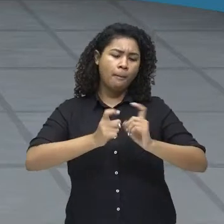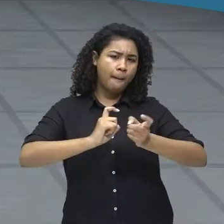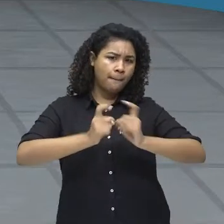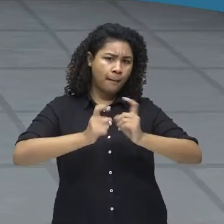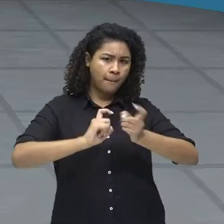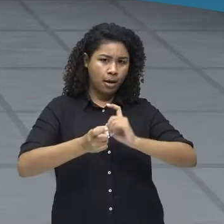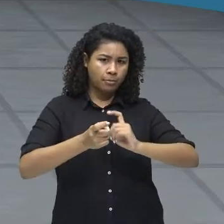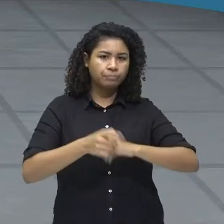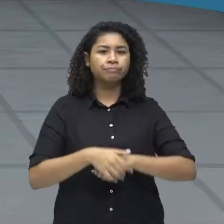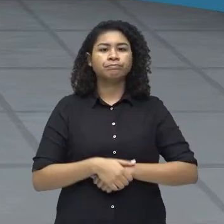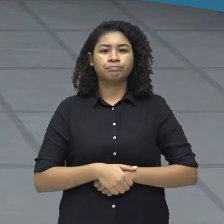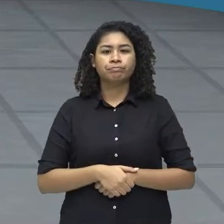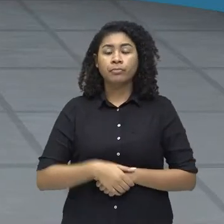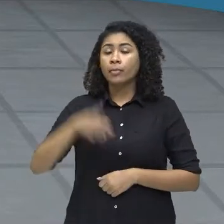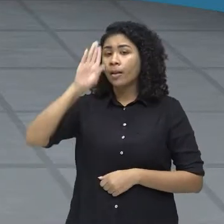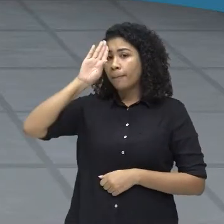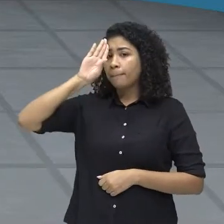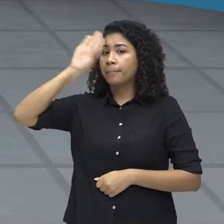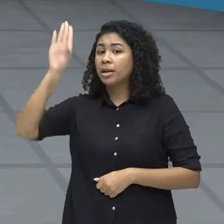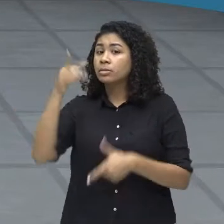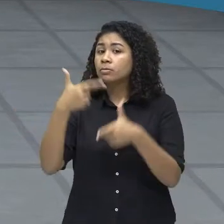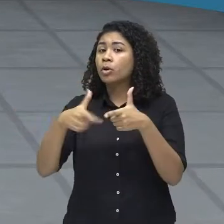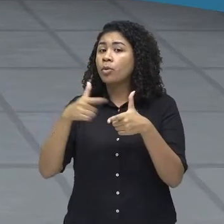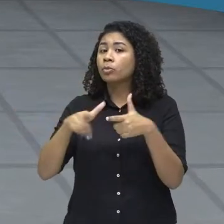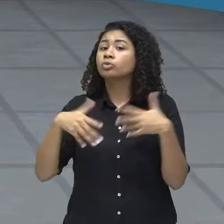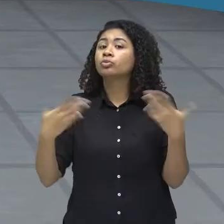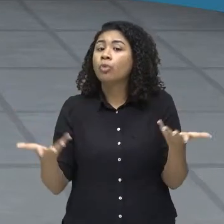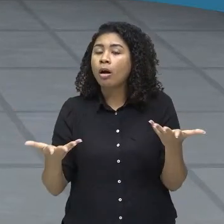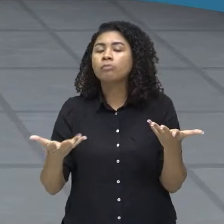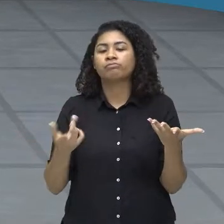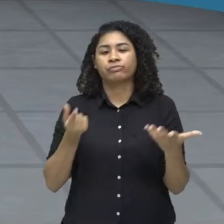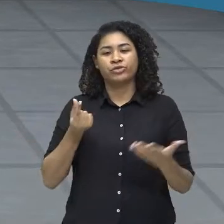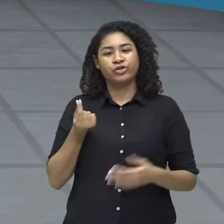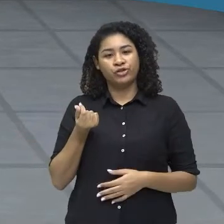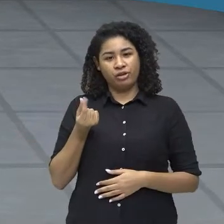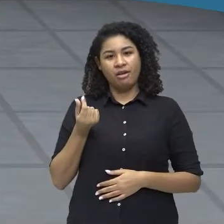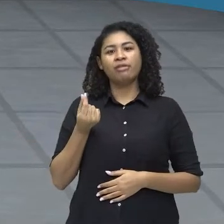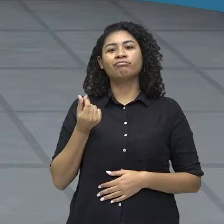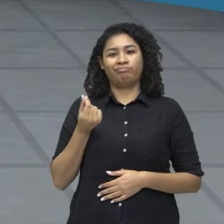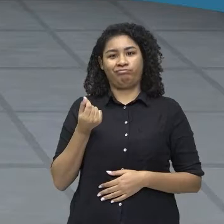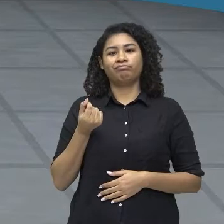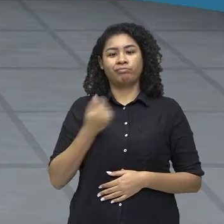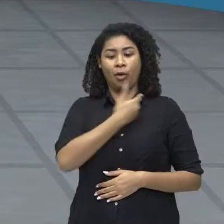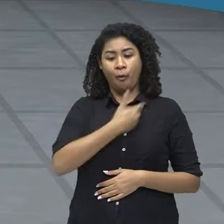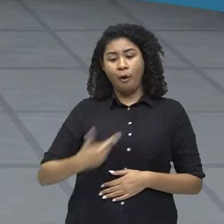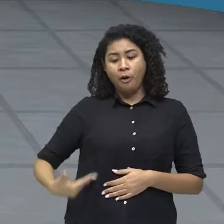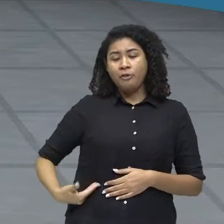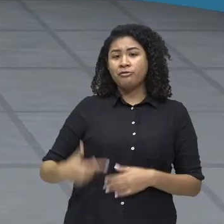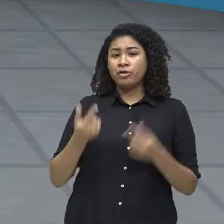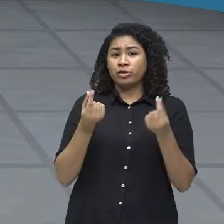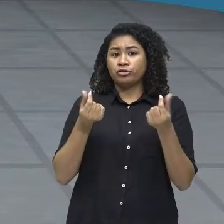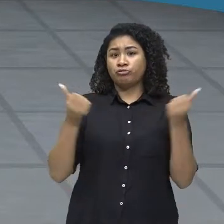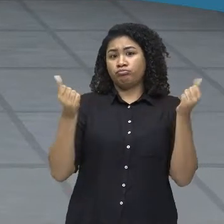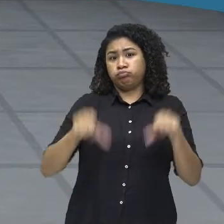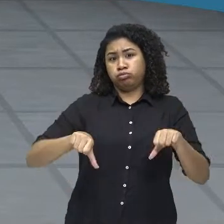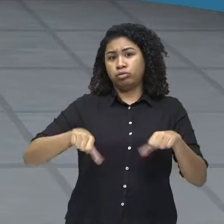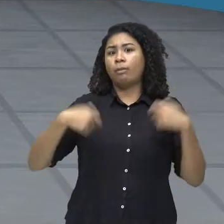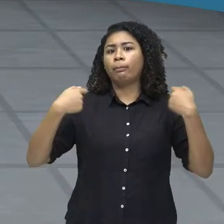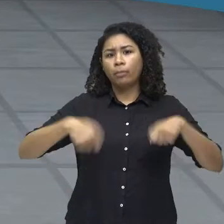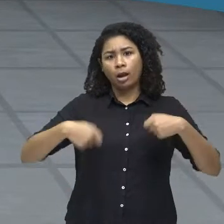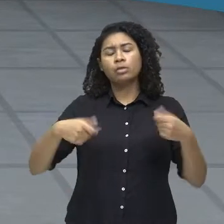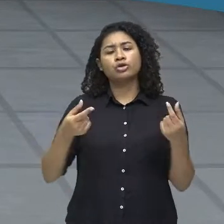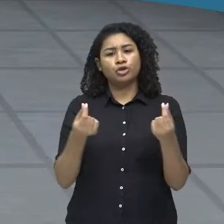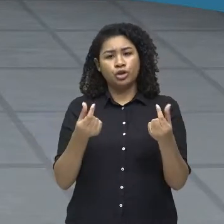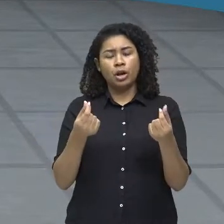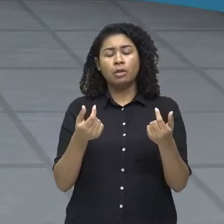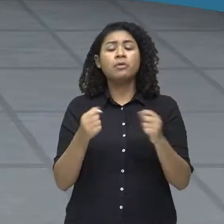mais urgente era justamente a questão das finanças. O Estado estava falido, precisava de dinheiro. E agora o que eu faço? Será